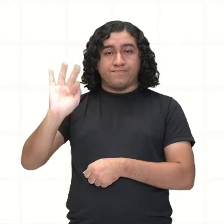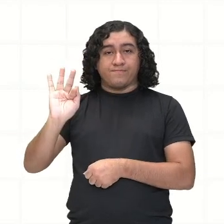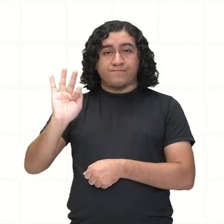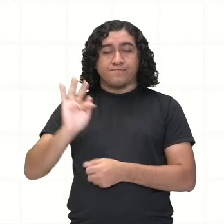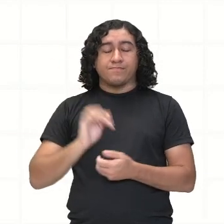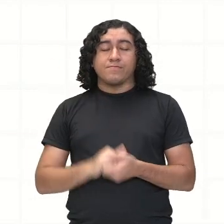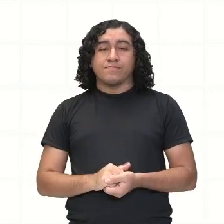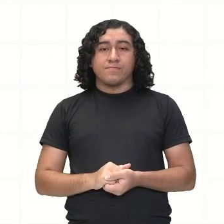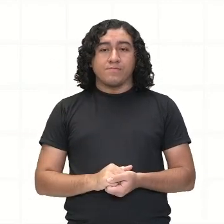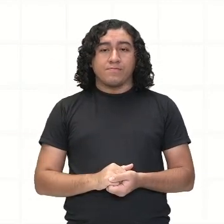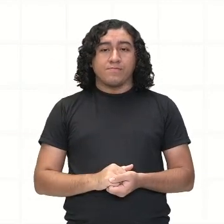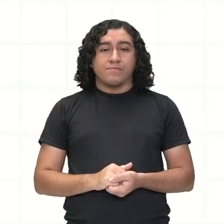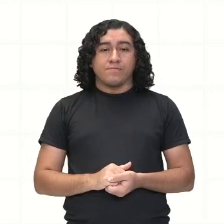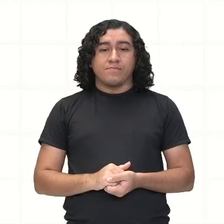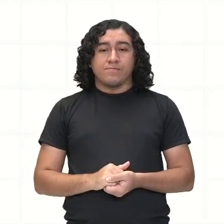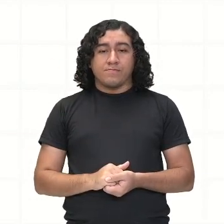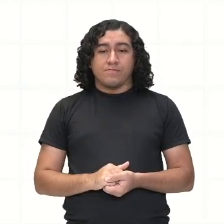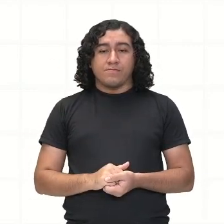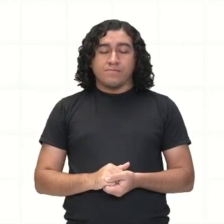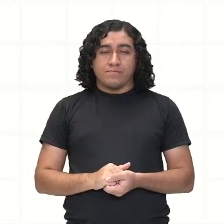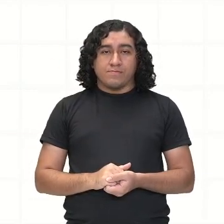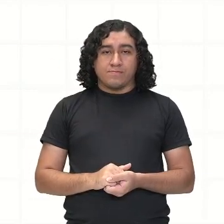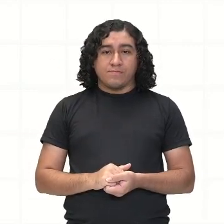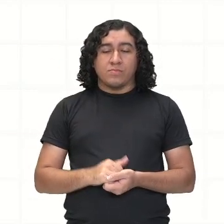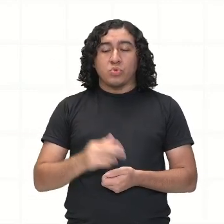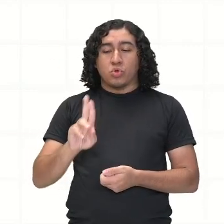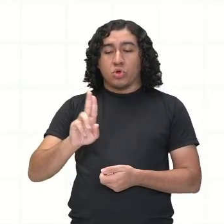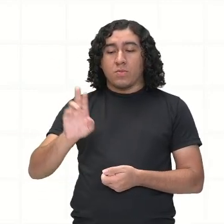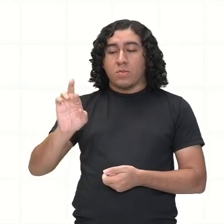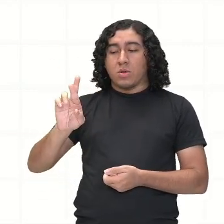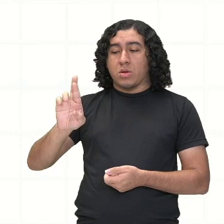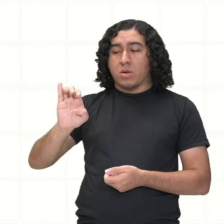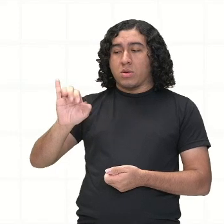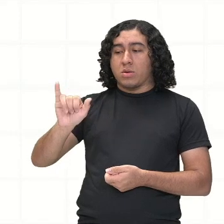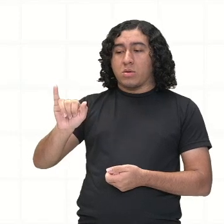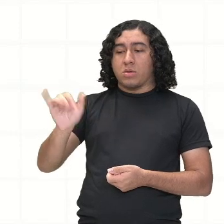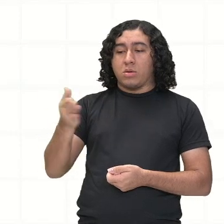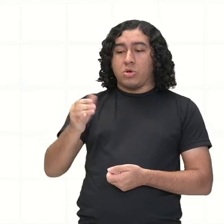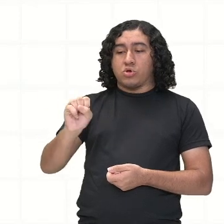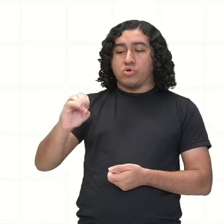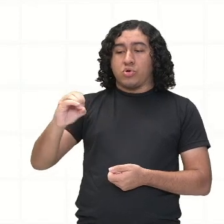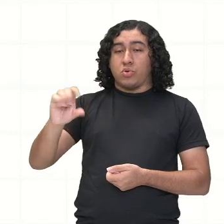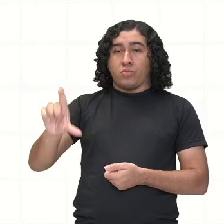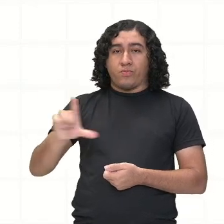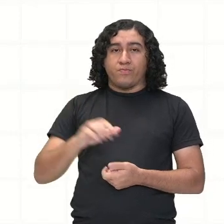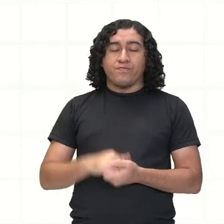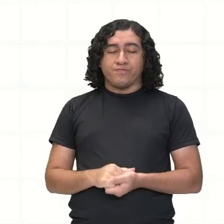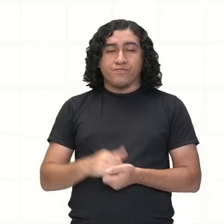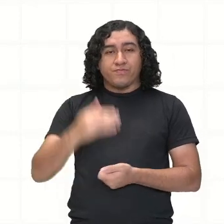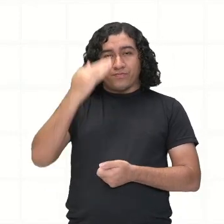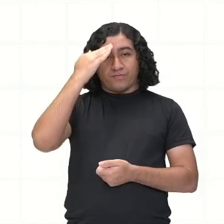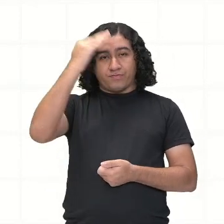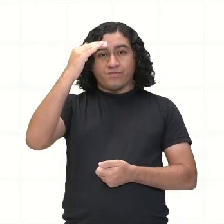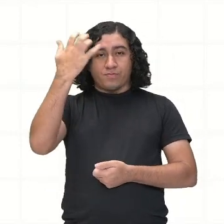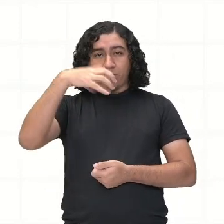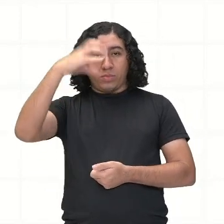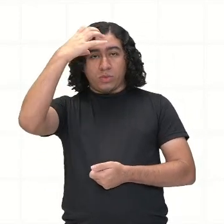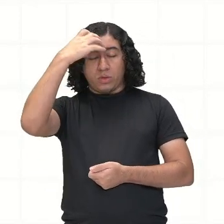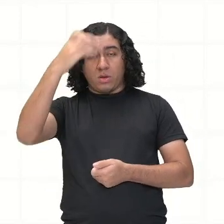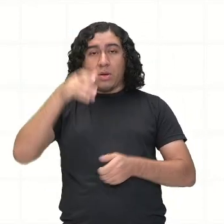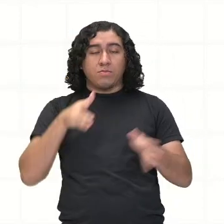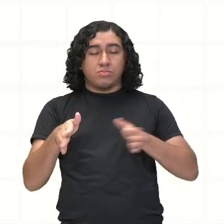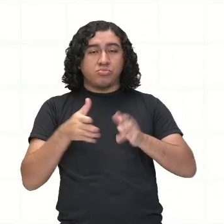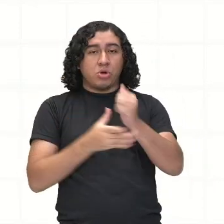como Rei Sol. Então, ele foi o símbolo máximo da monarquia absolutista